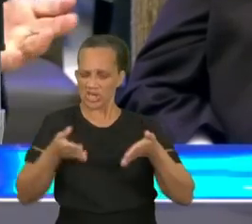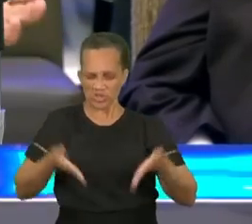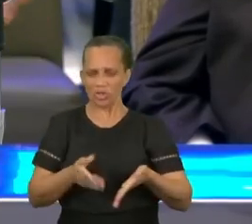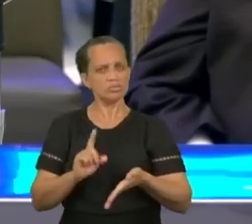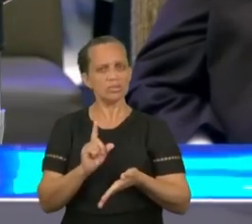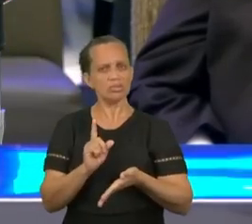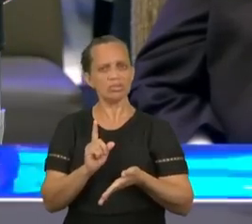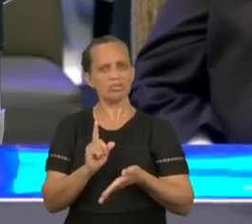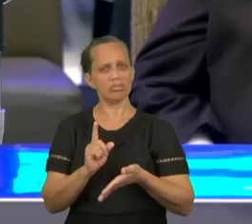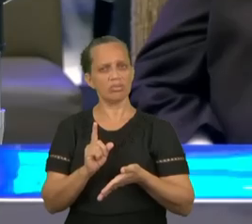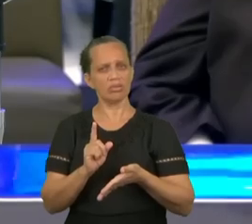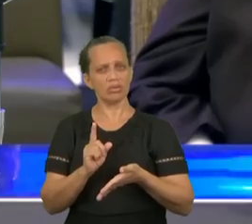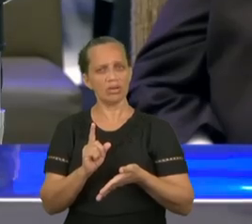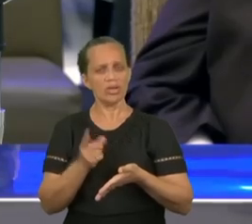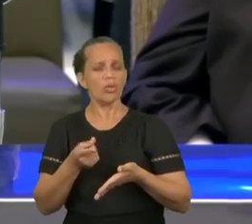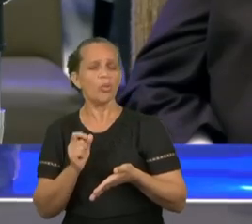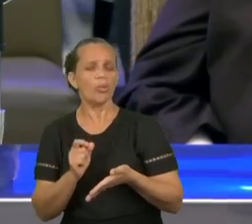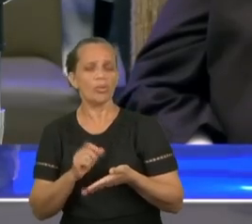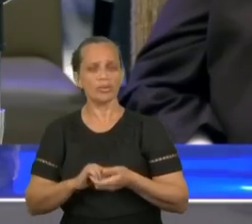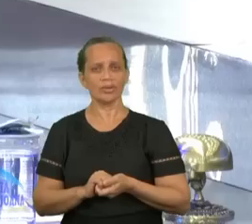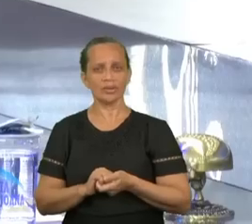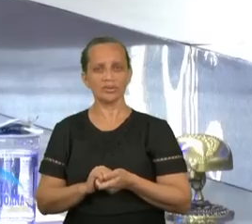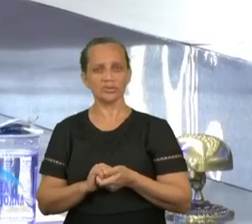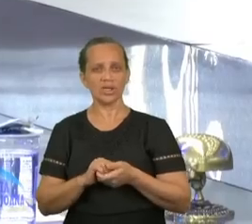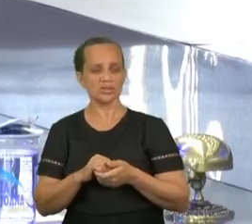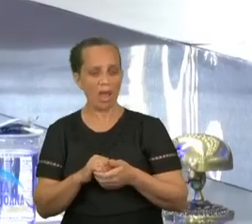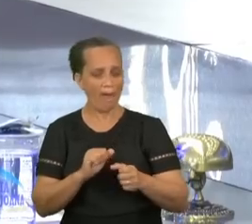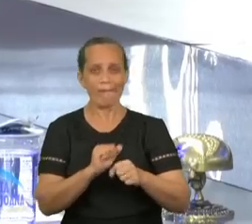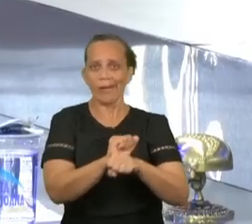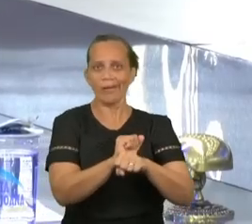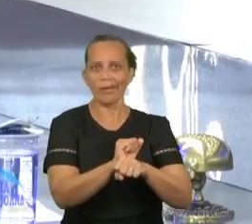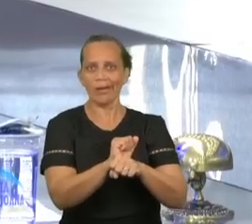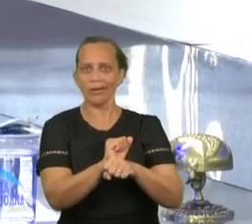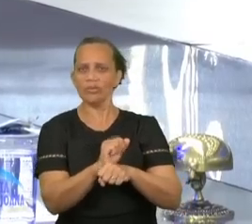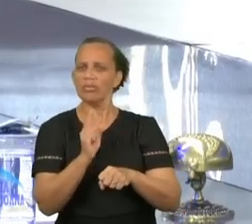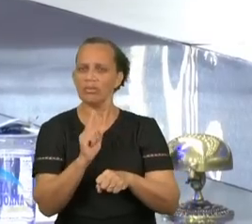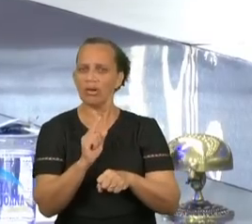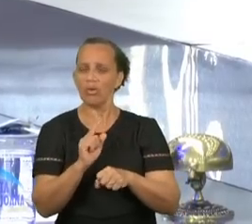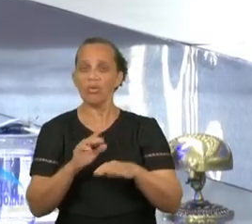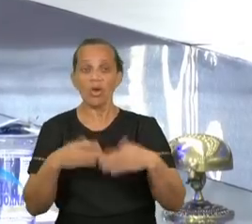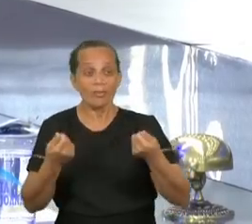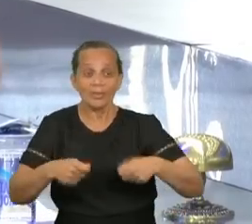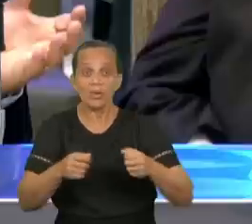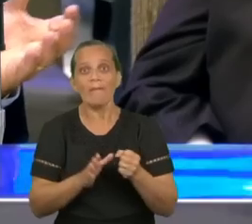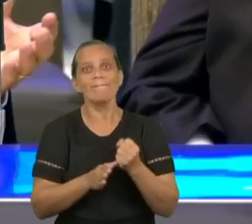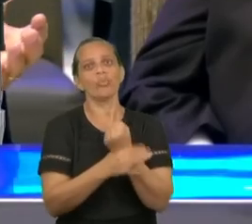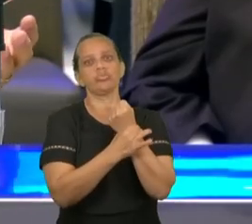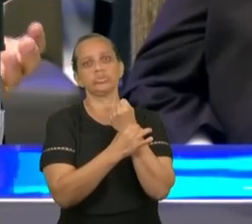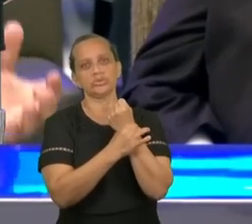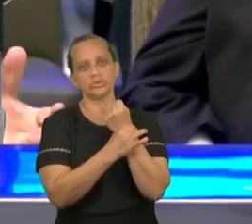não estamos estabelecendo impedindo eles não não estamos protegendo